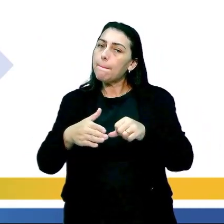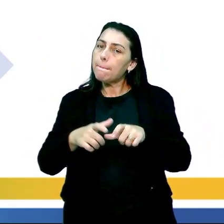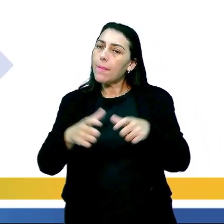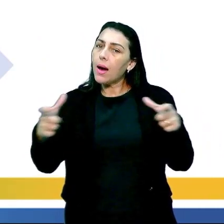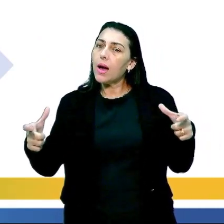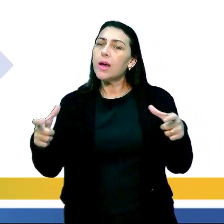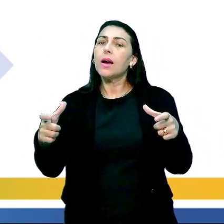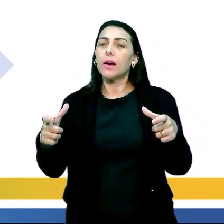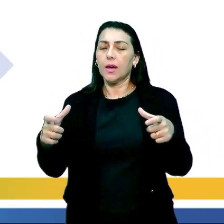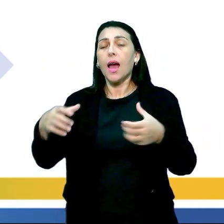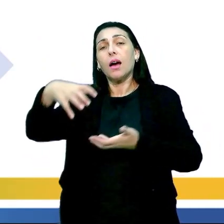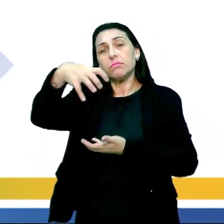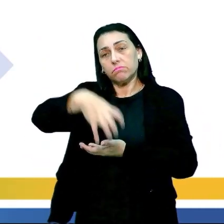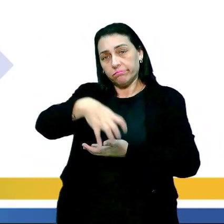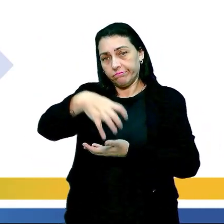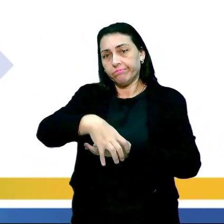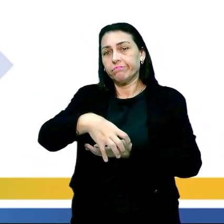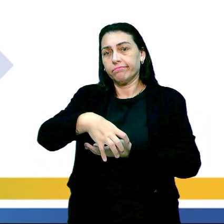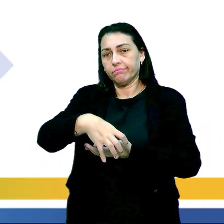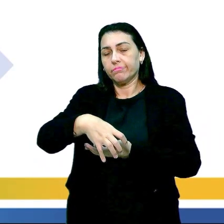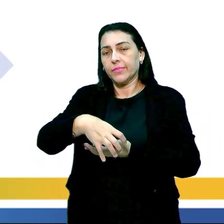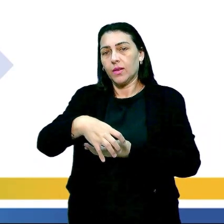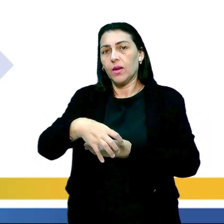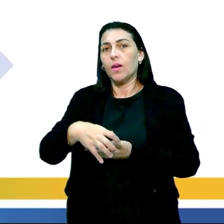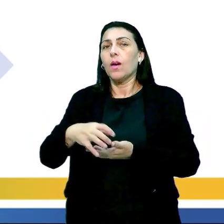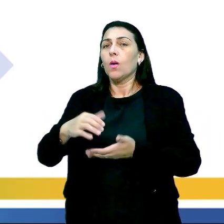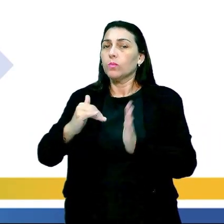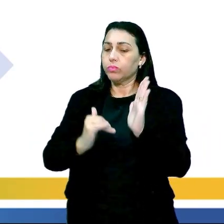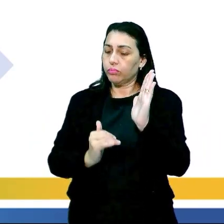a sua continentalidade. Ou seja,